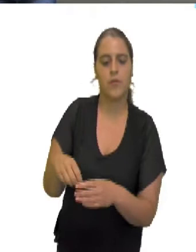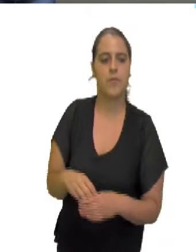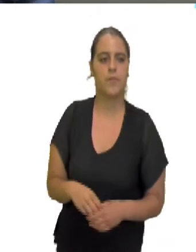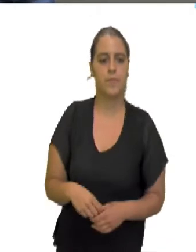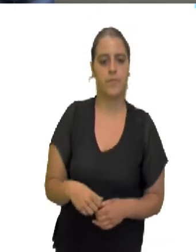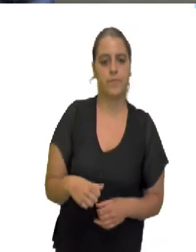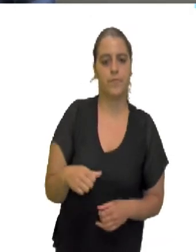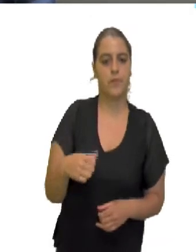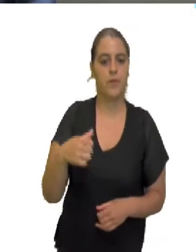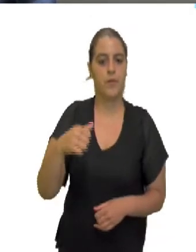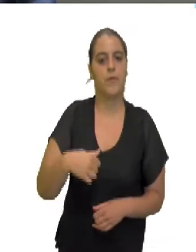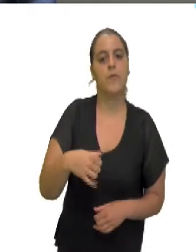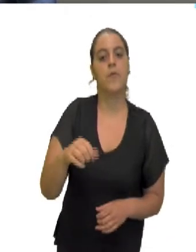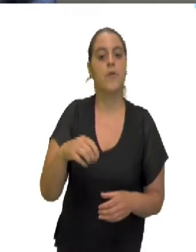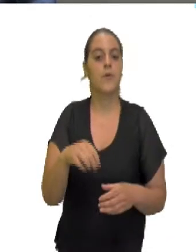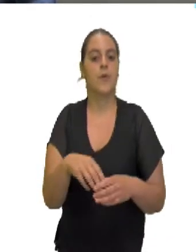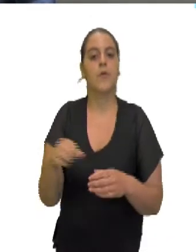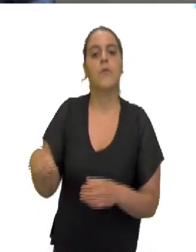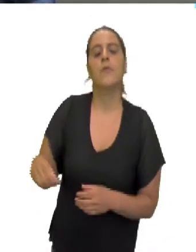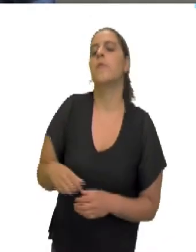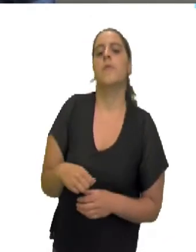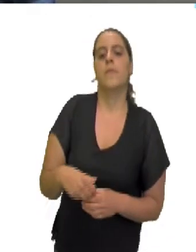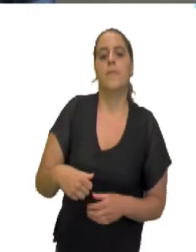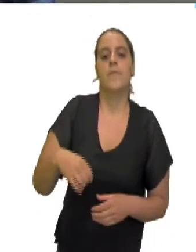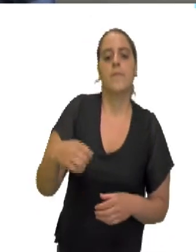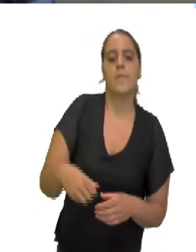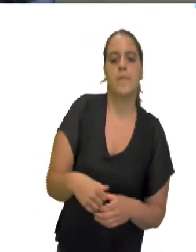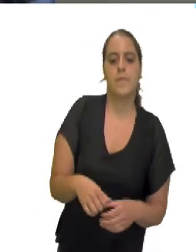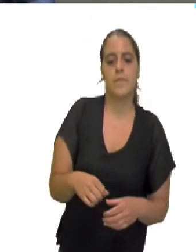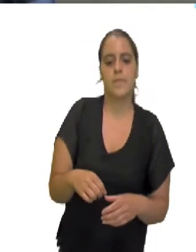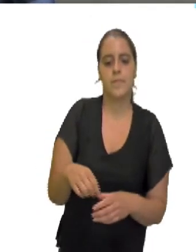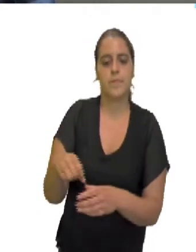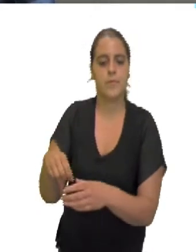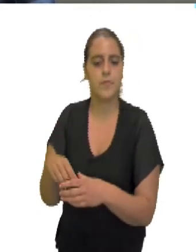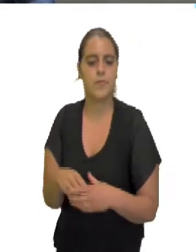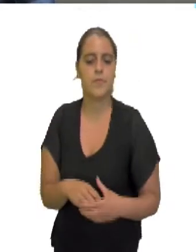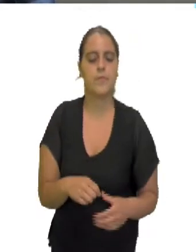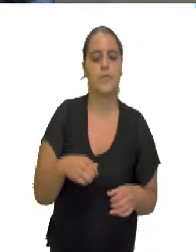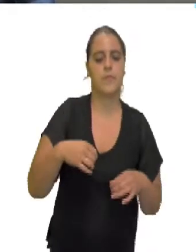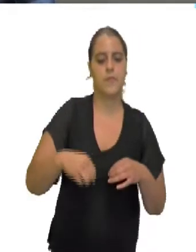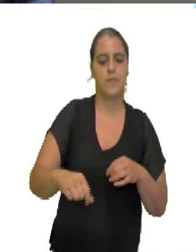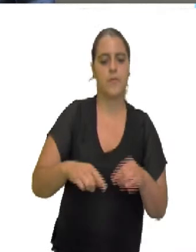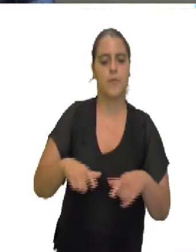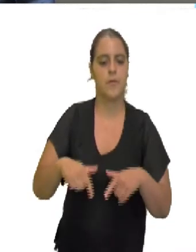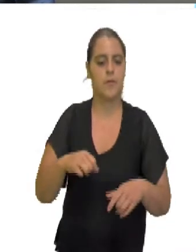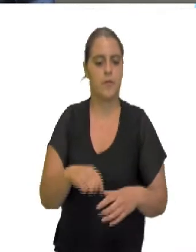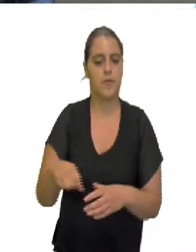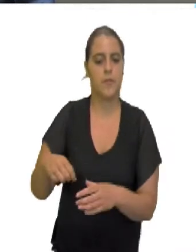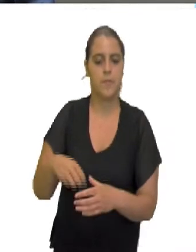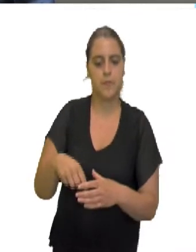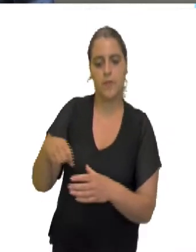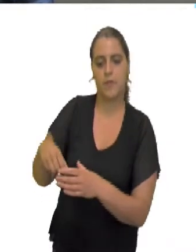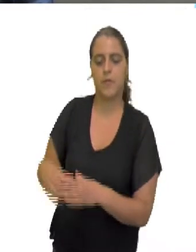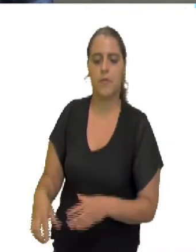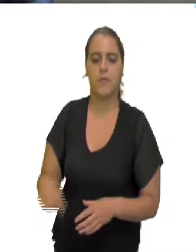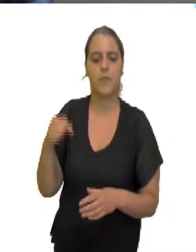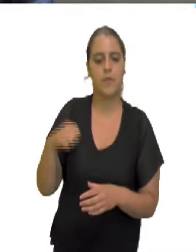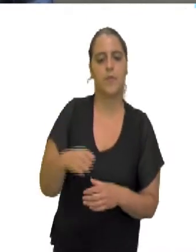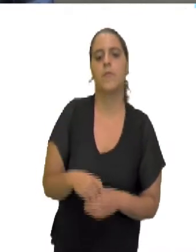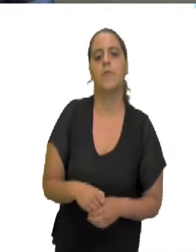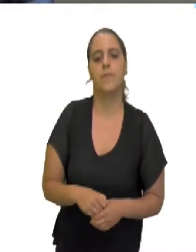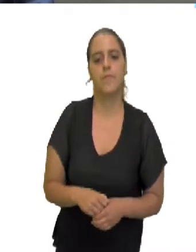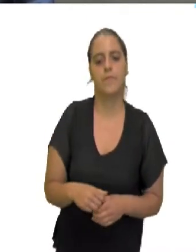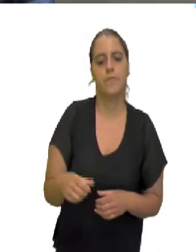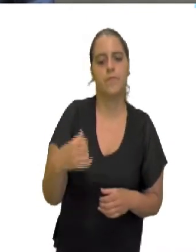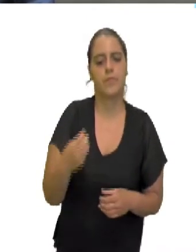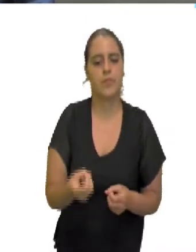de agricultores ou lavradores. Elas trabalham na terra, plantam, colhem